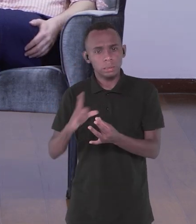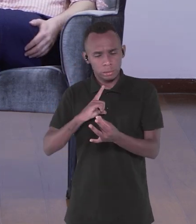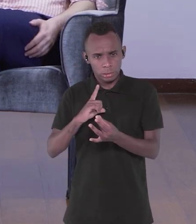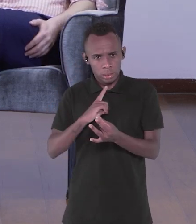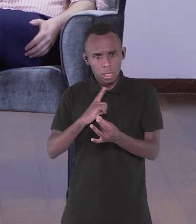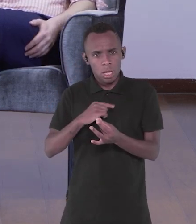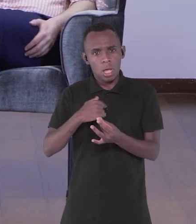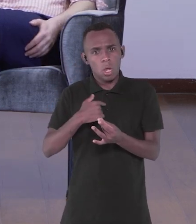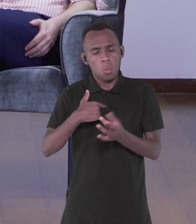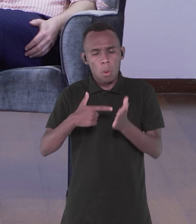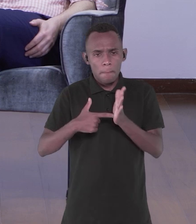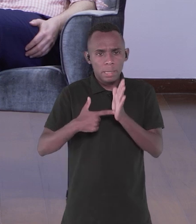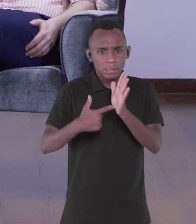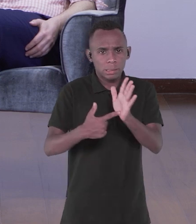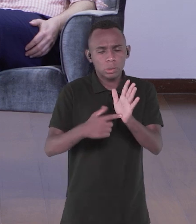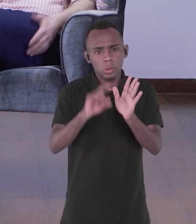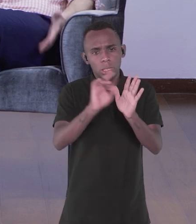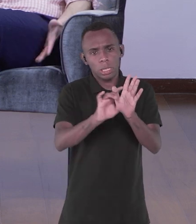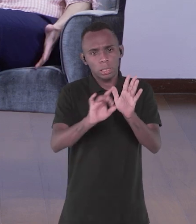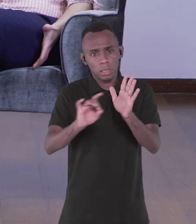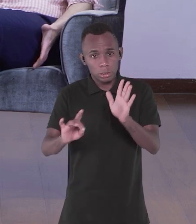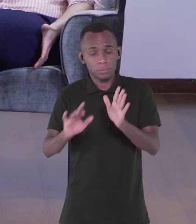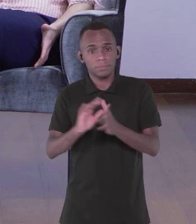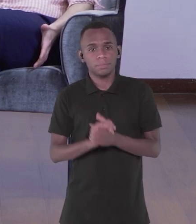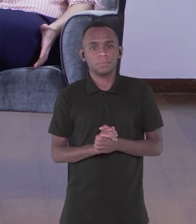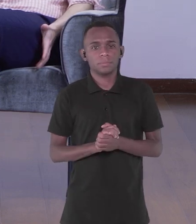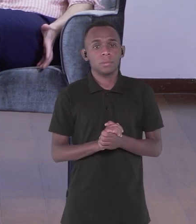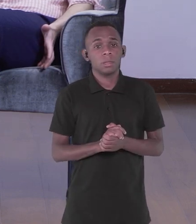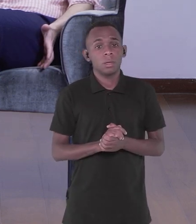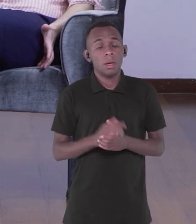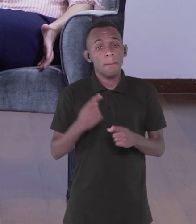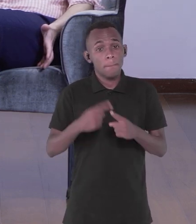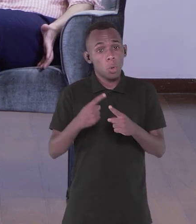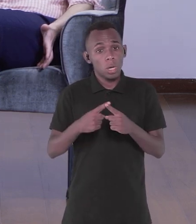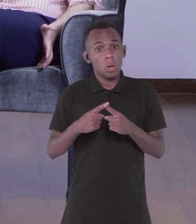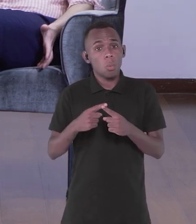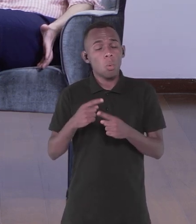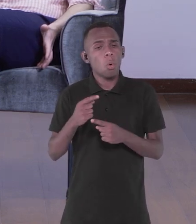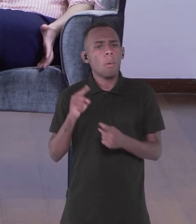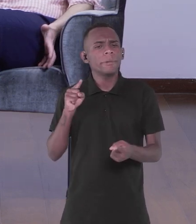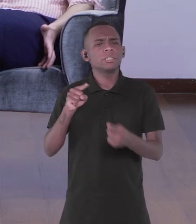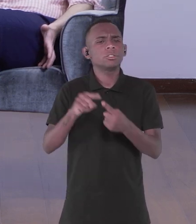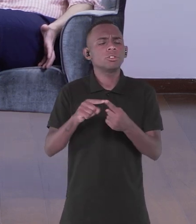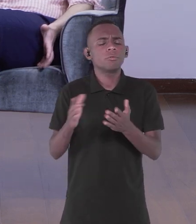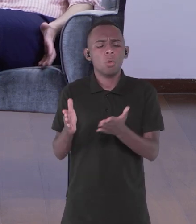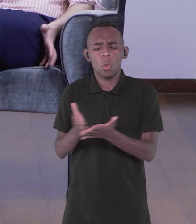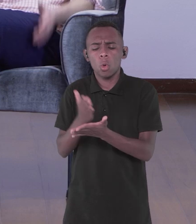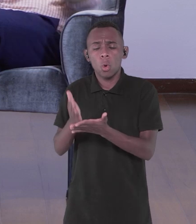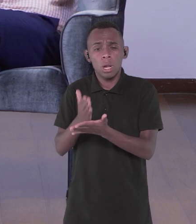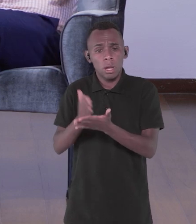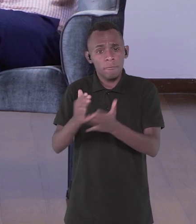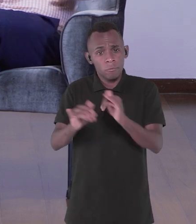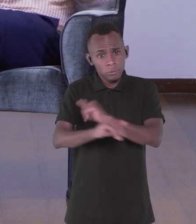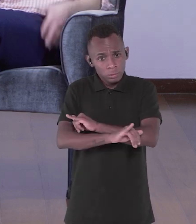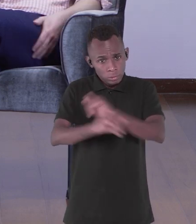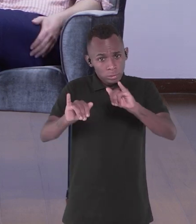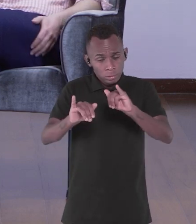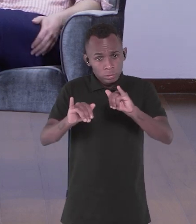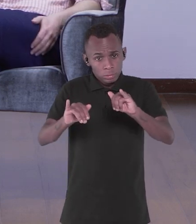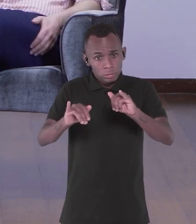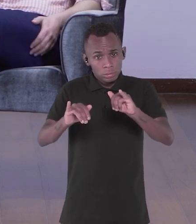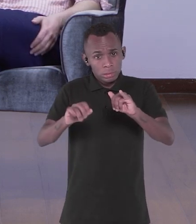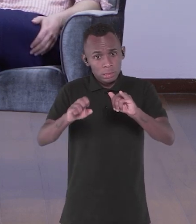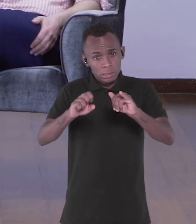daquelas situações. E é uma tentativa, basicamente, do livro de dizer, porque se